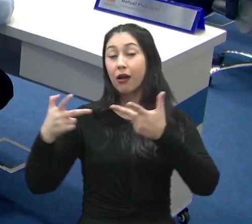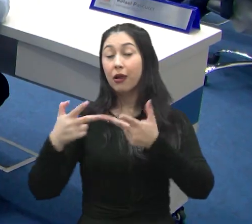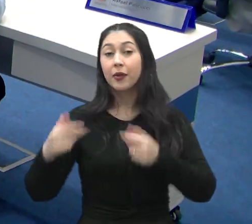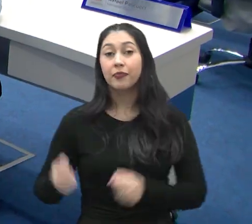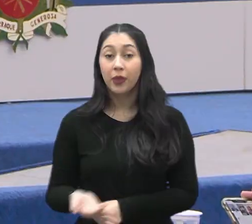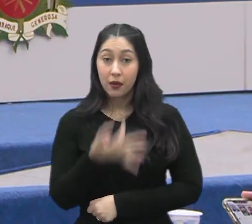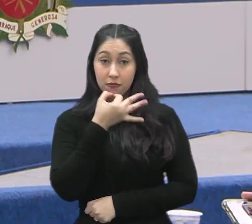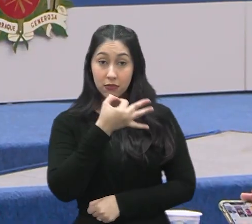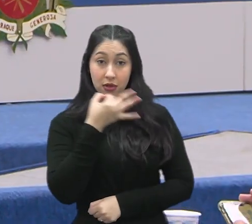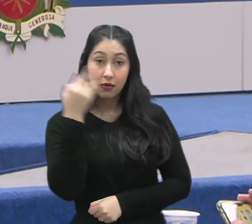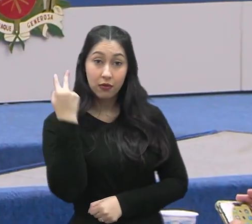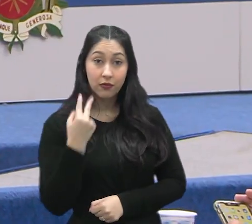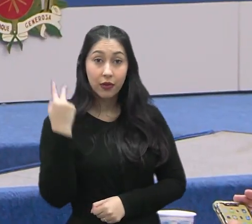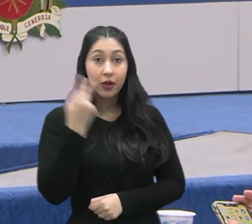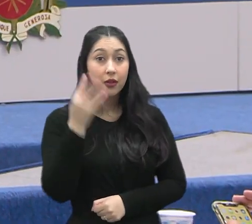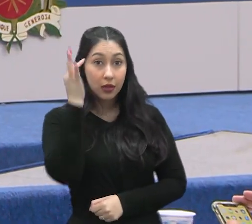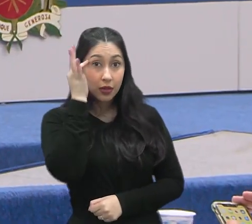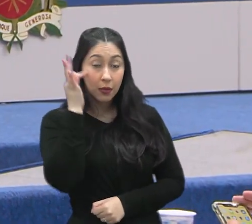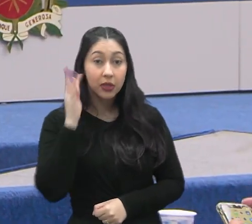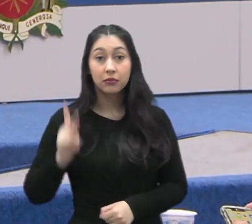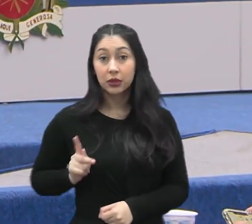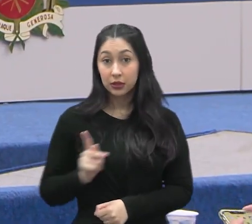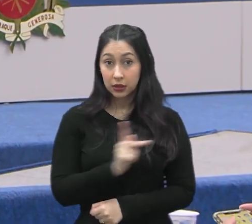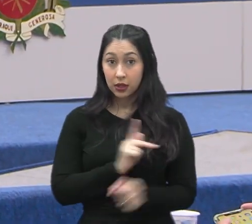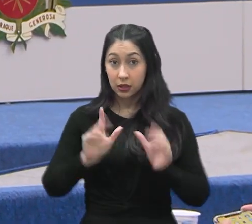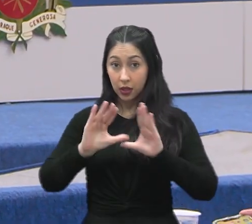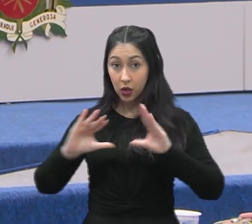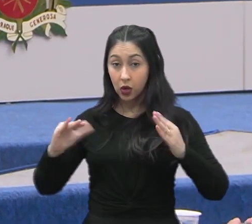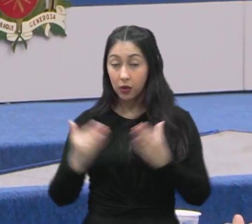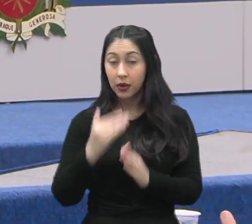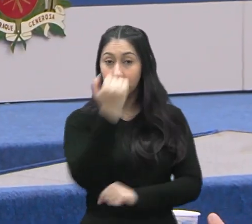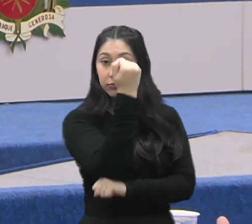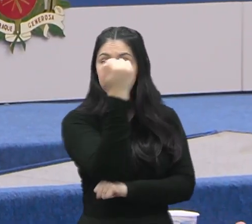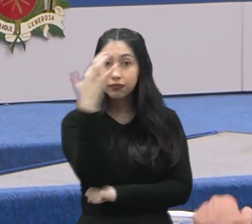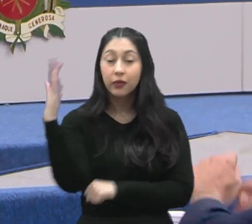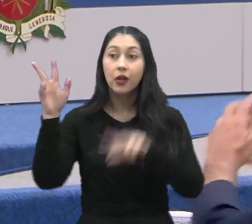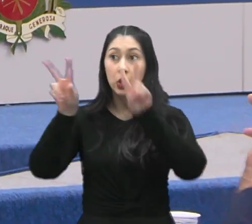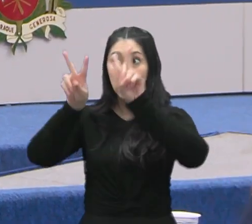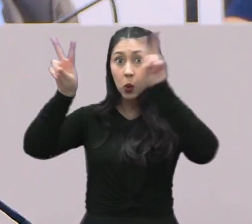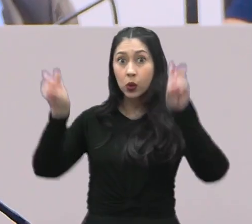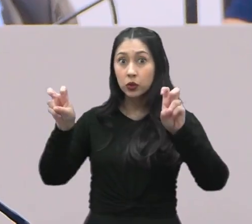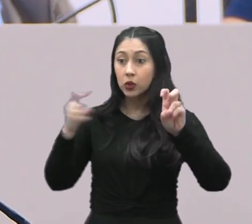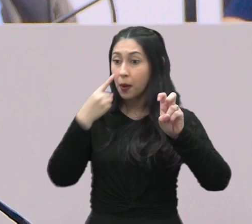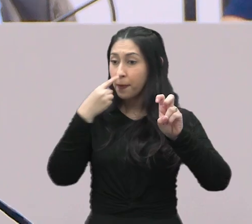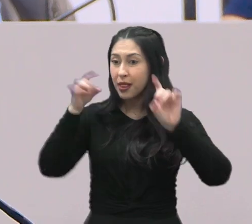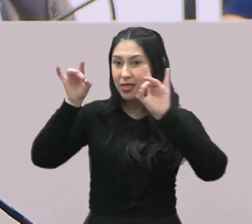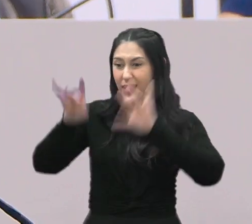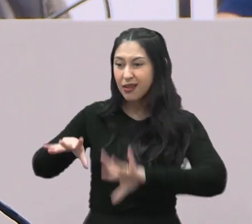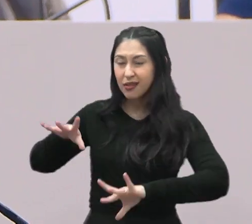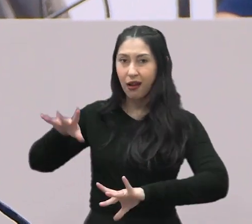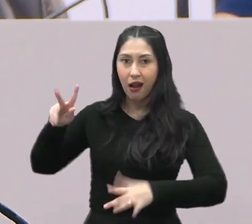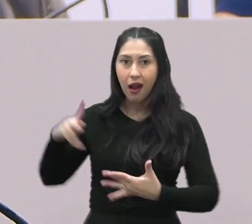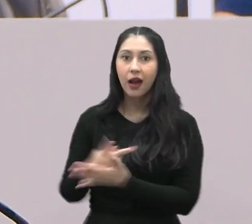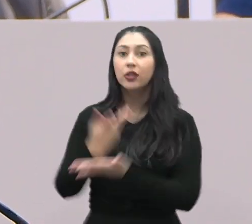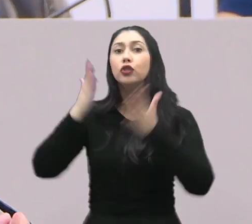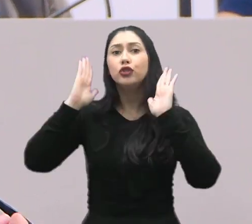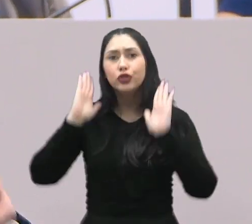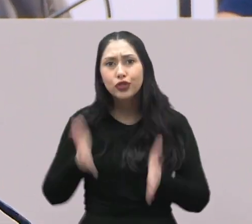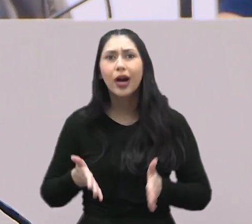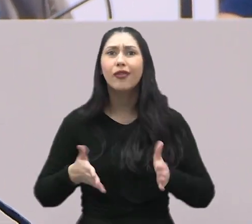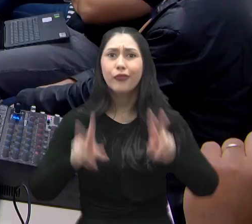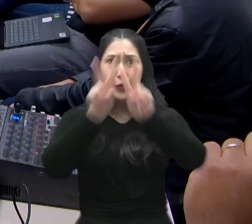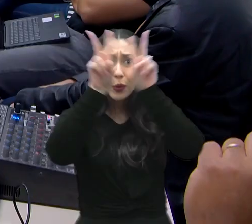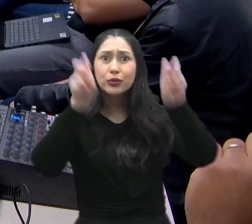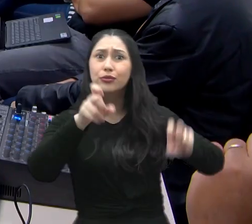cobrança da Câmara. Para o vereador Tomás Henrique, presidente da Comissão de Meio Ambiente da Câmara, o tema do descarte irregular já